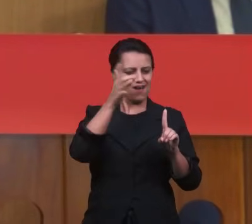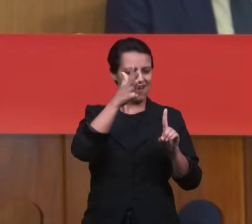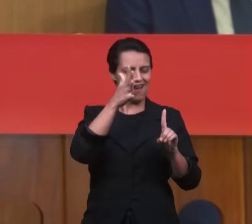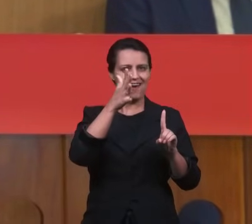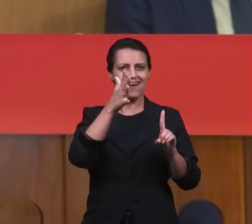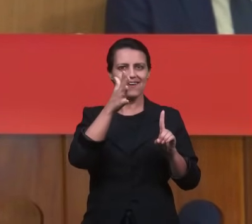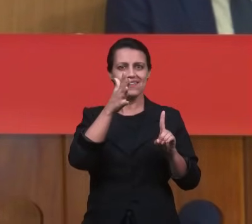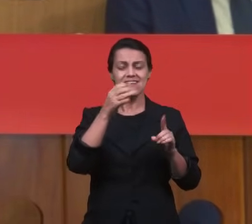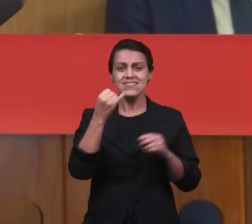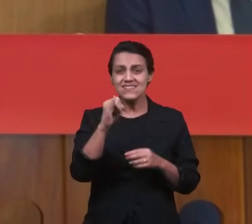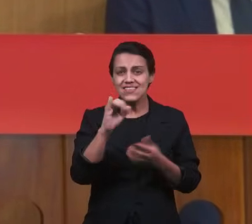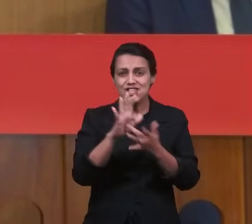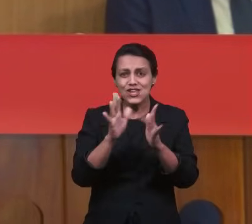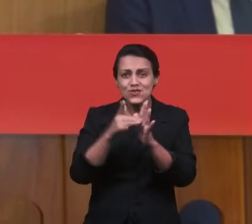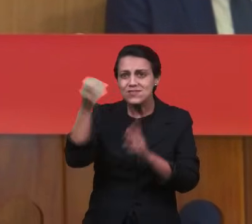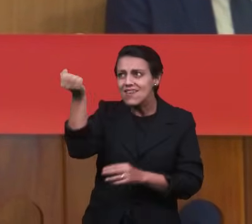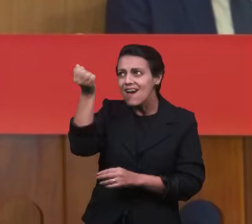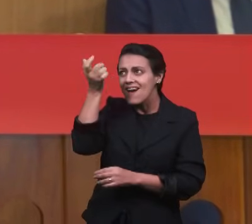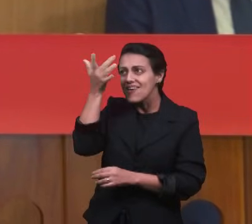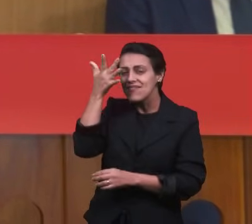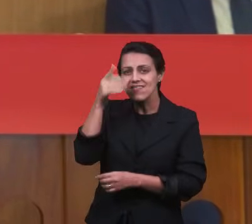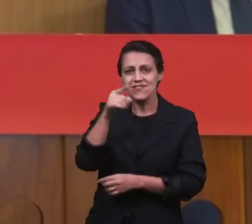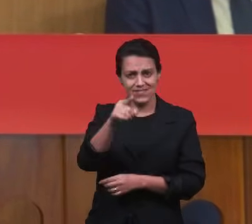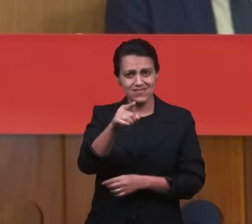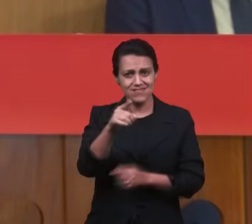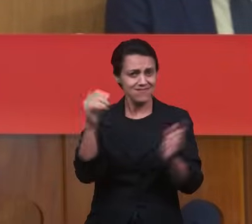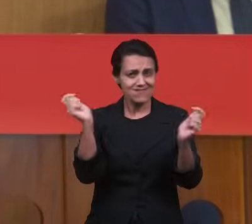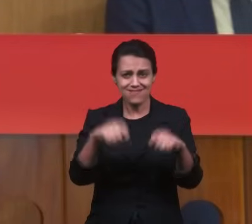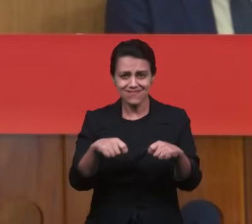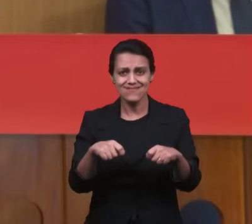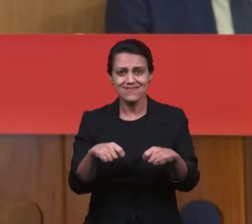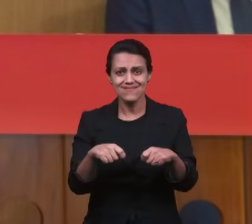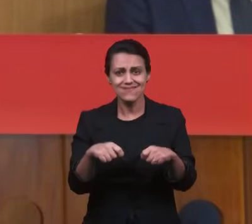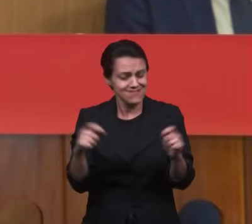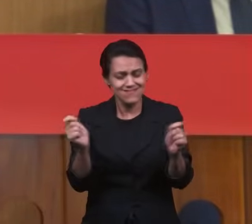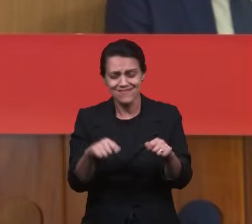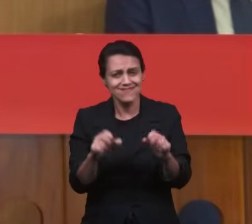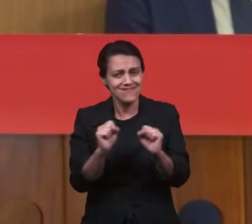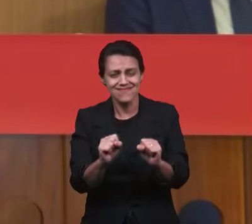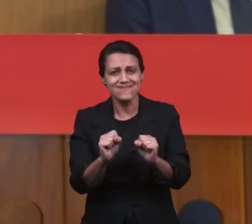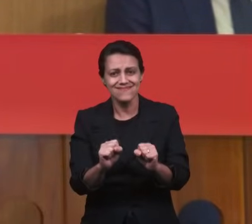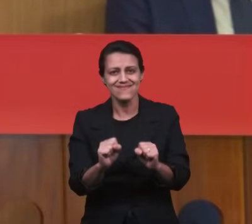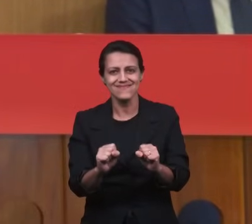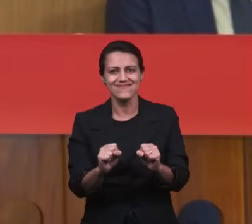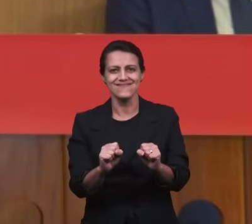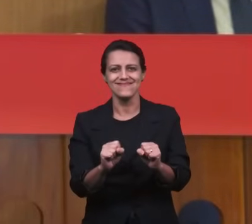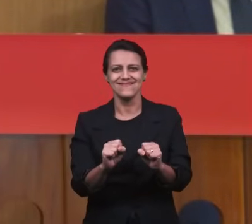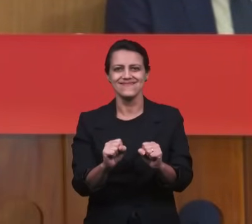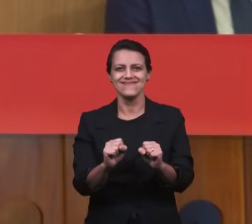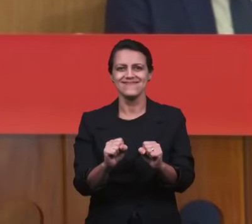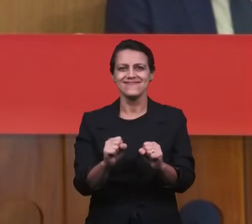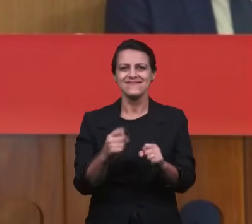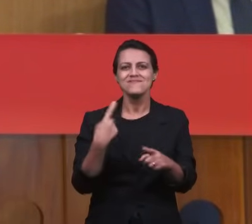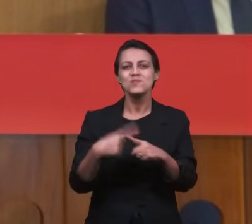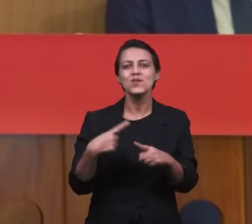você, ele pode se revelar a todos que estão aqui, a qualquer um. Por quê? Porque ele